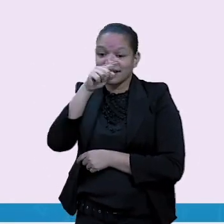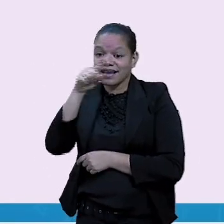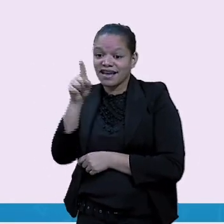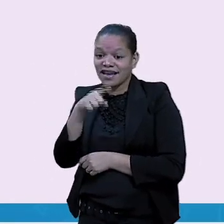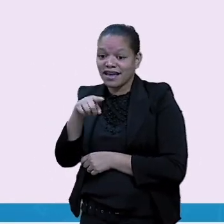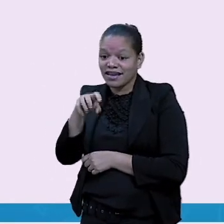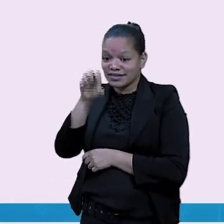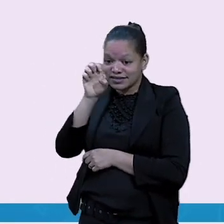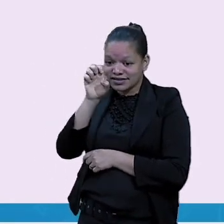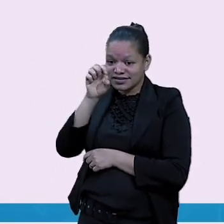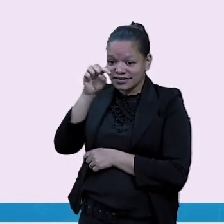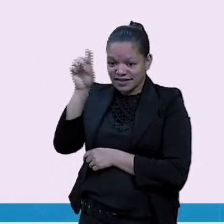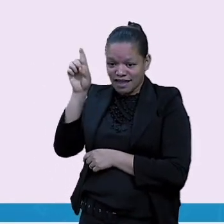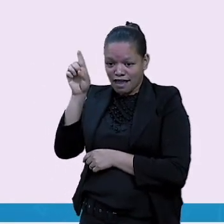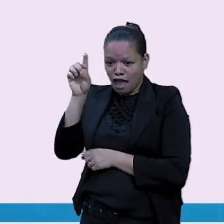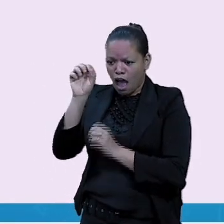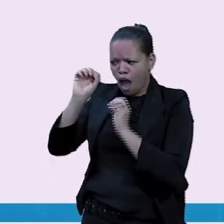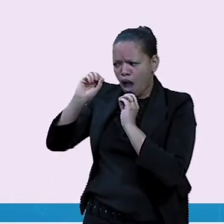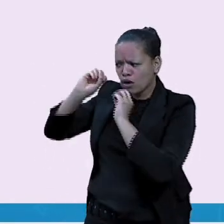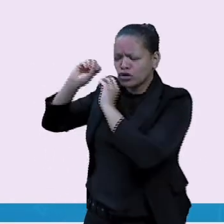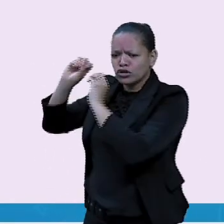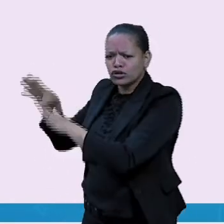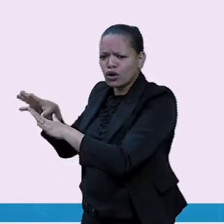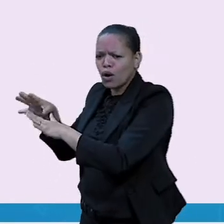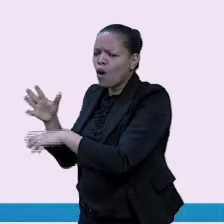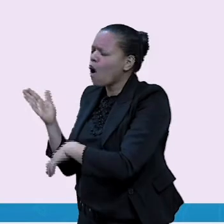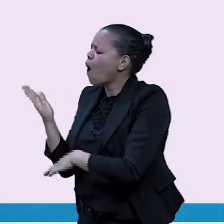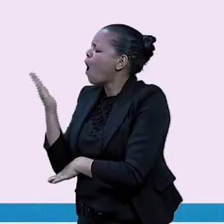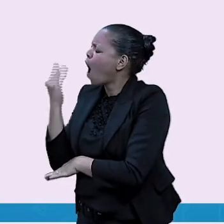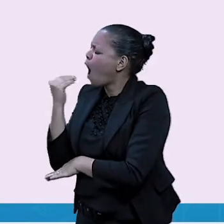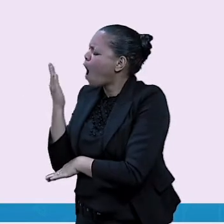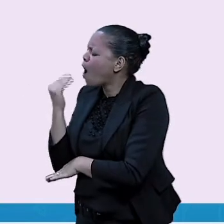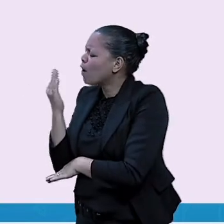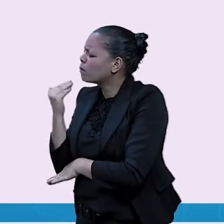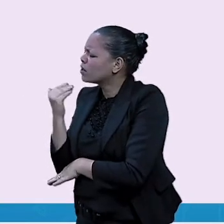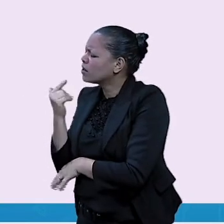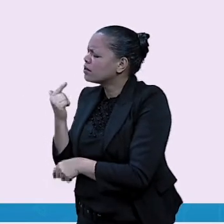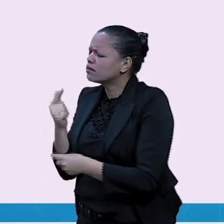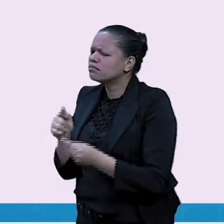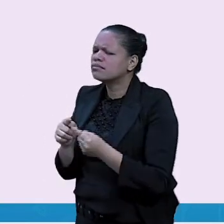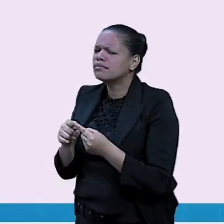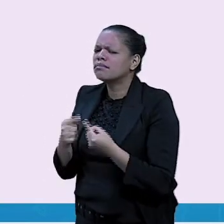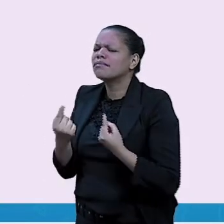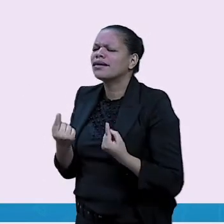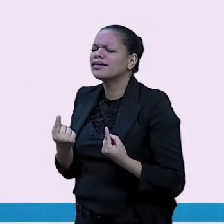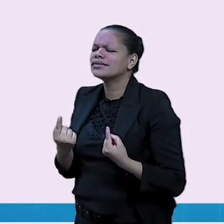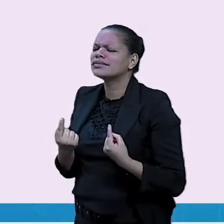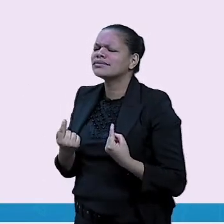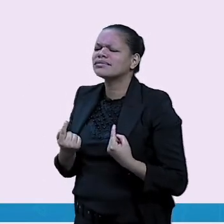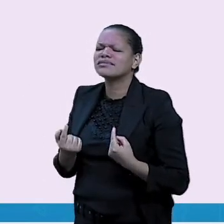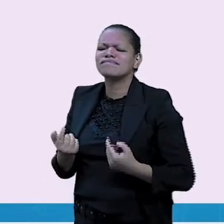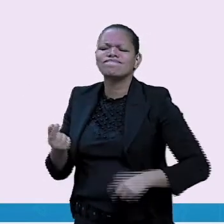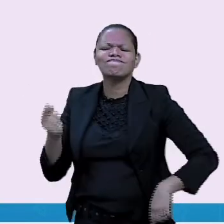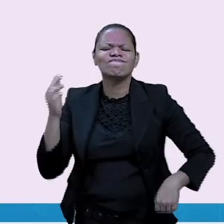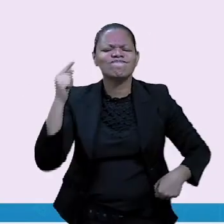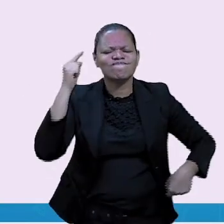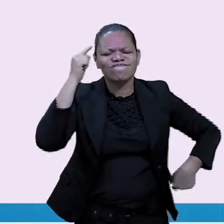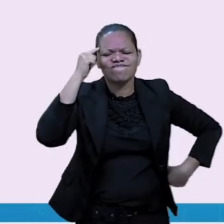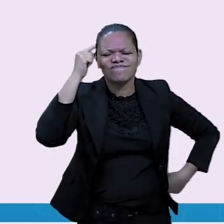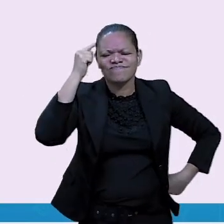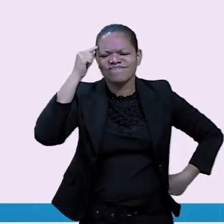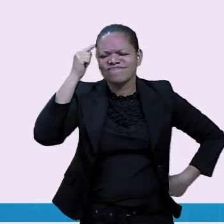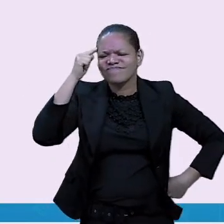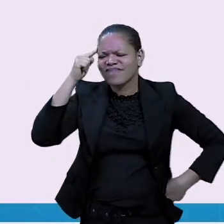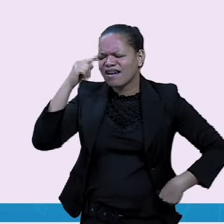que foi isso mesmo? Você viu a cara de desespero do Chico lá no terceiro quadrinho? E é justamente isso que